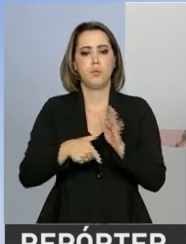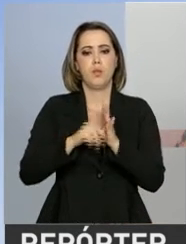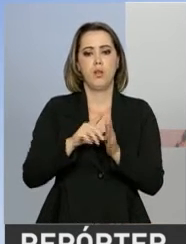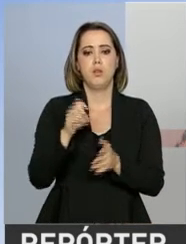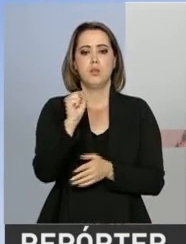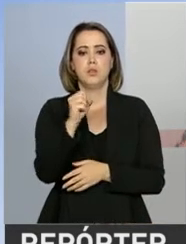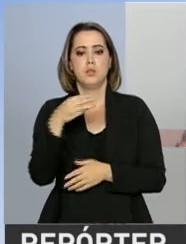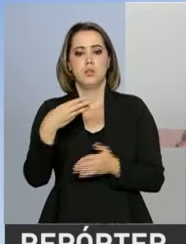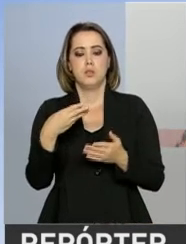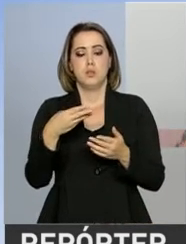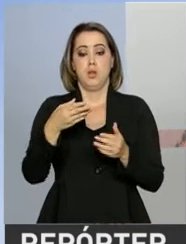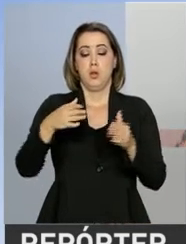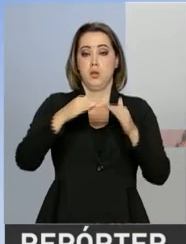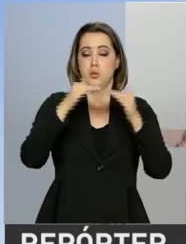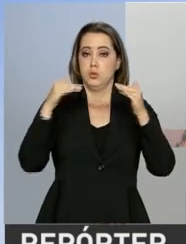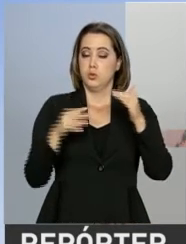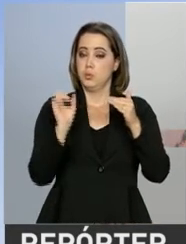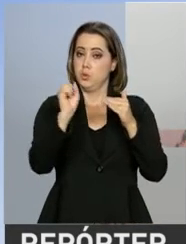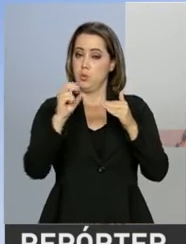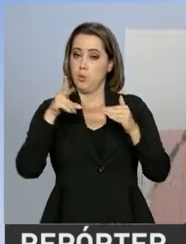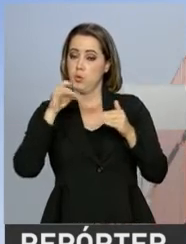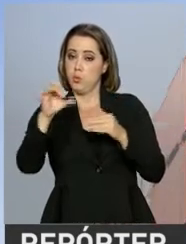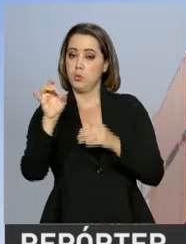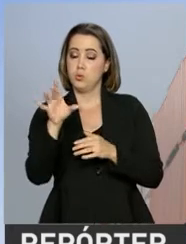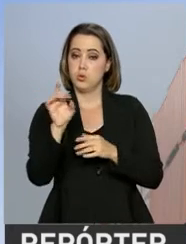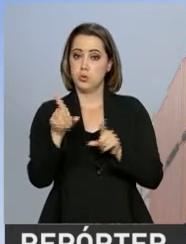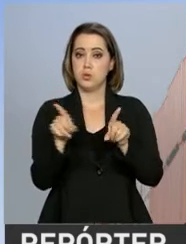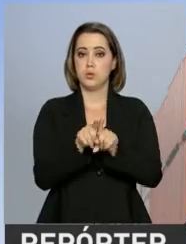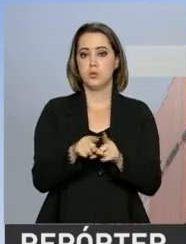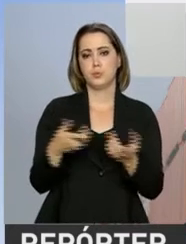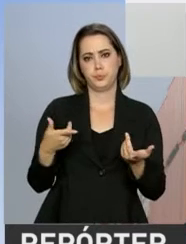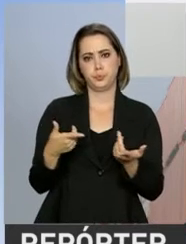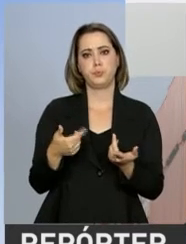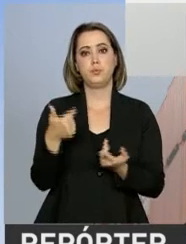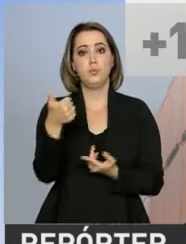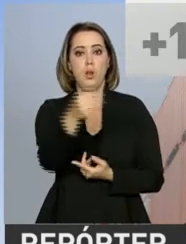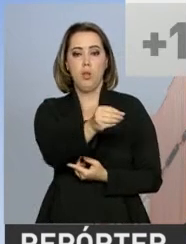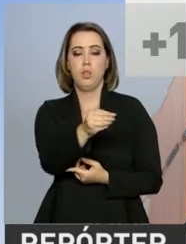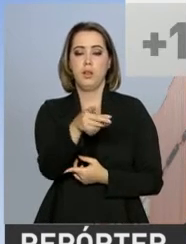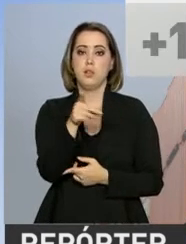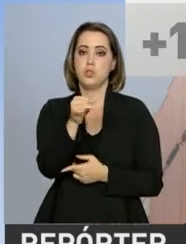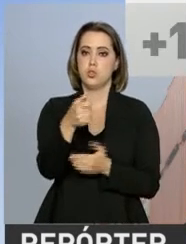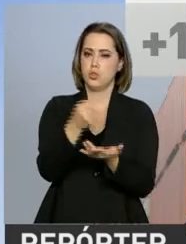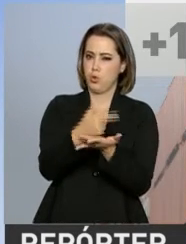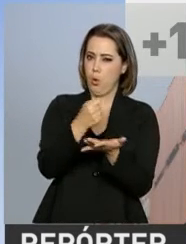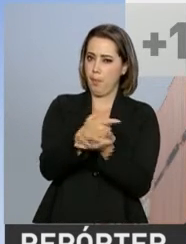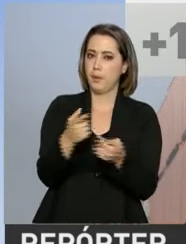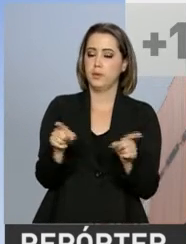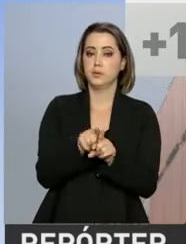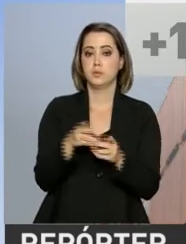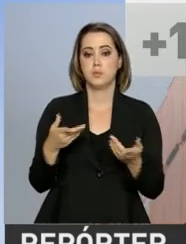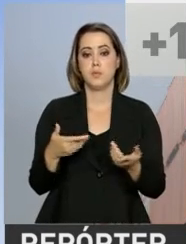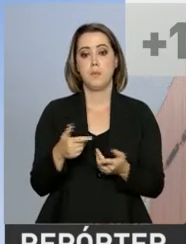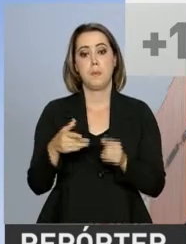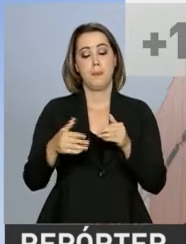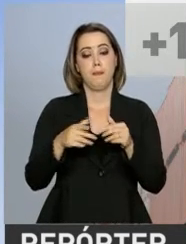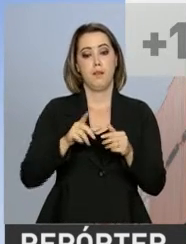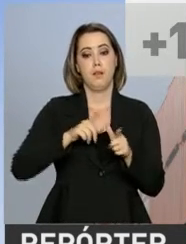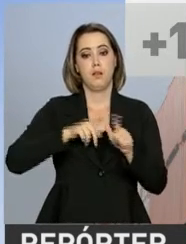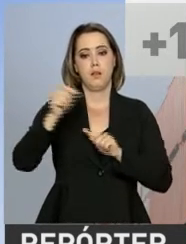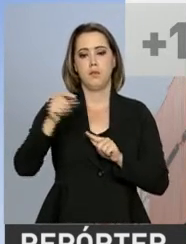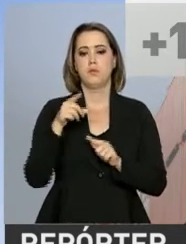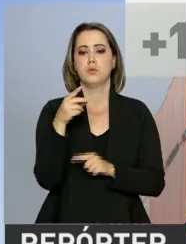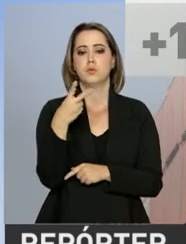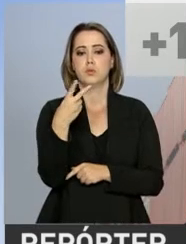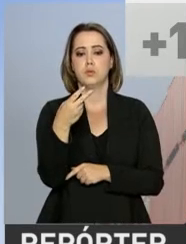o de importação de 17 para 10 dias. Agilidade que deve trazer como resultado um aumento de 10,3%